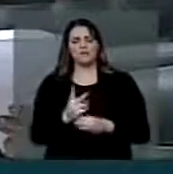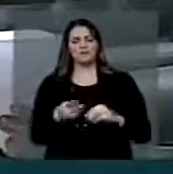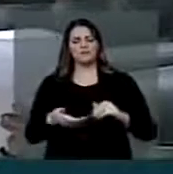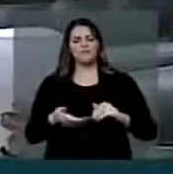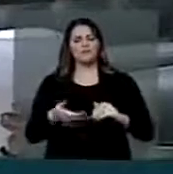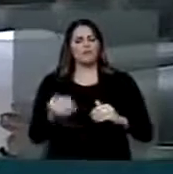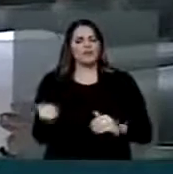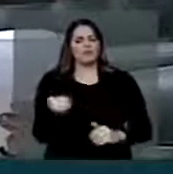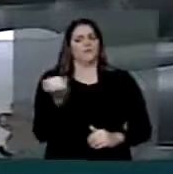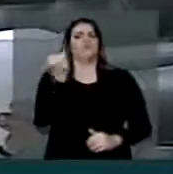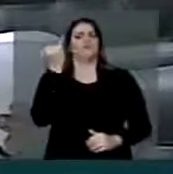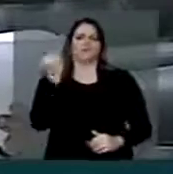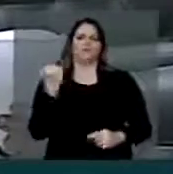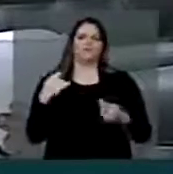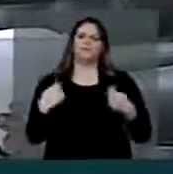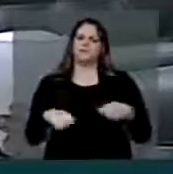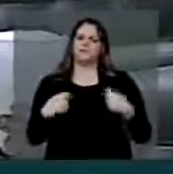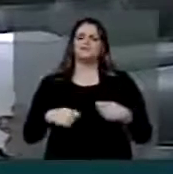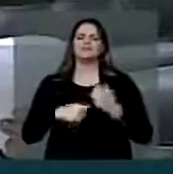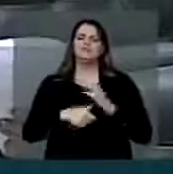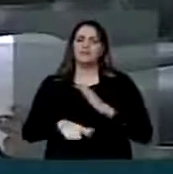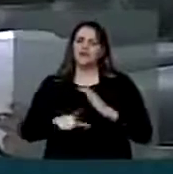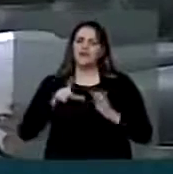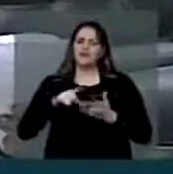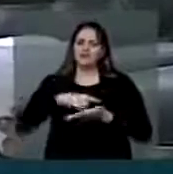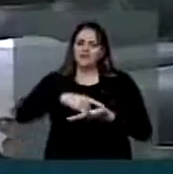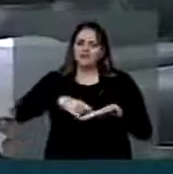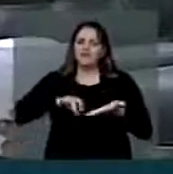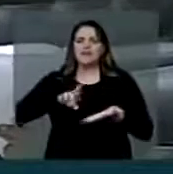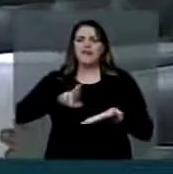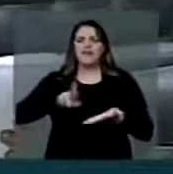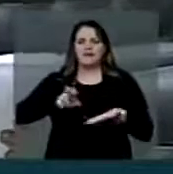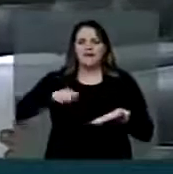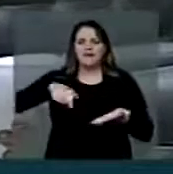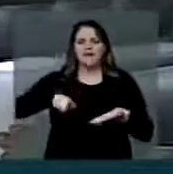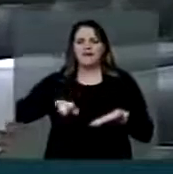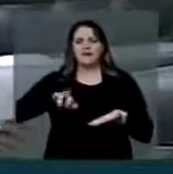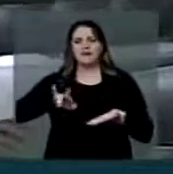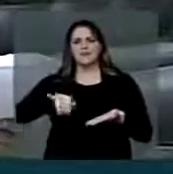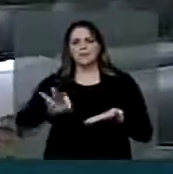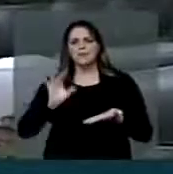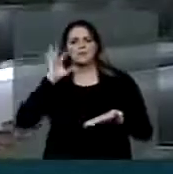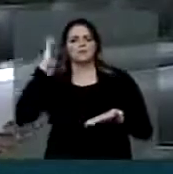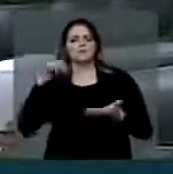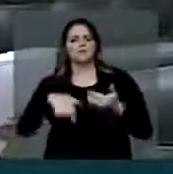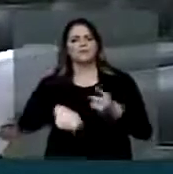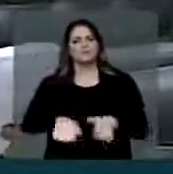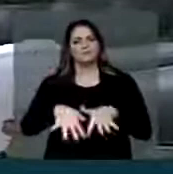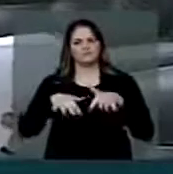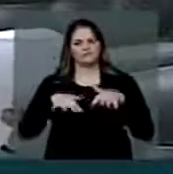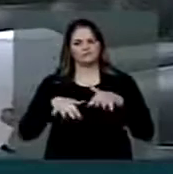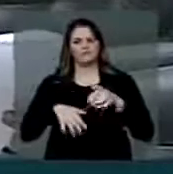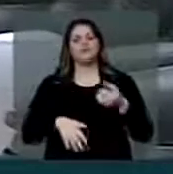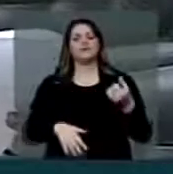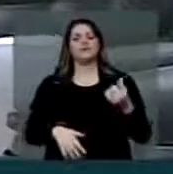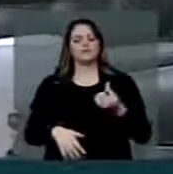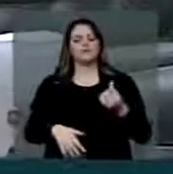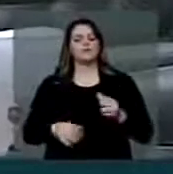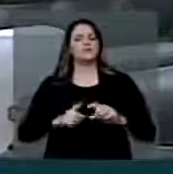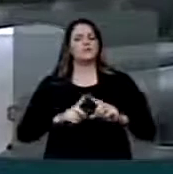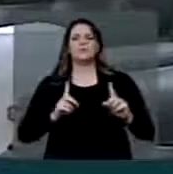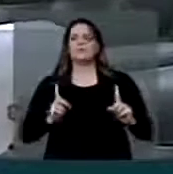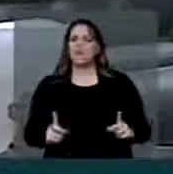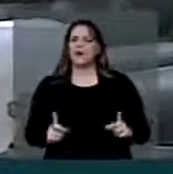deveria ser submetida, mediante requerimento, à deliberação do plenário. 6. Entretanto,